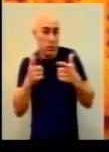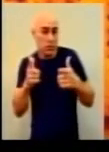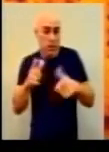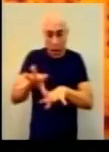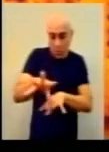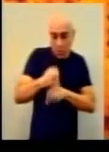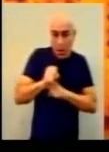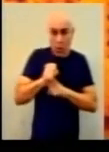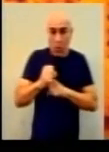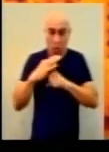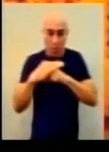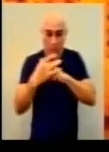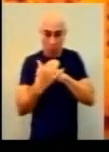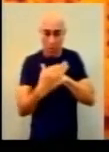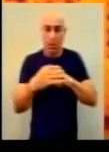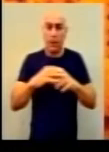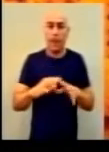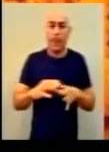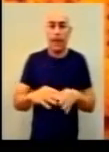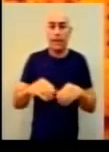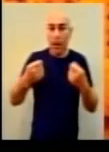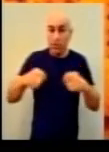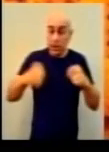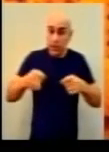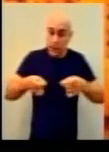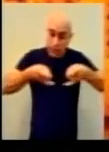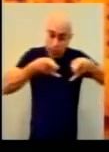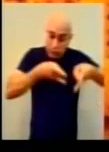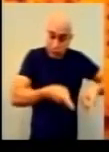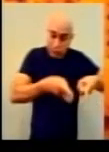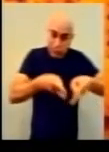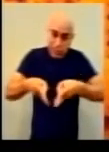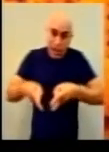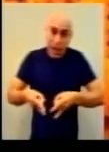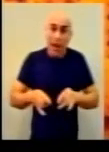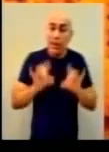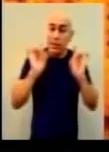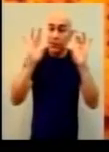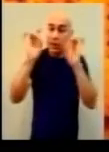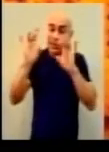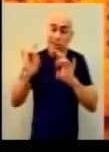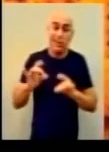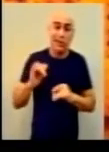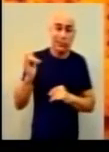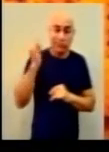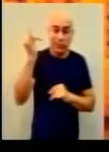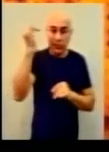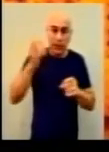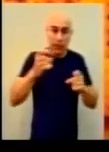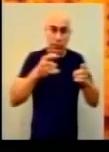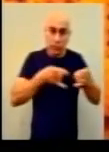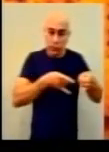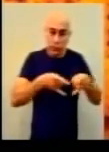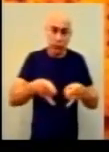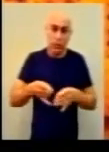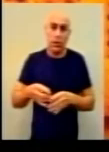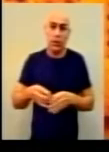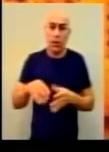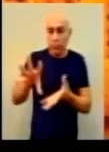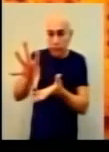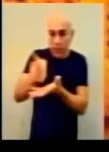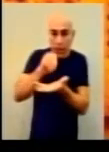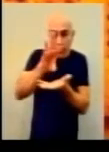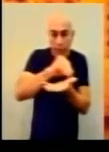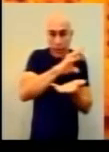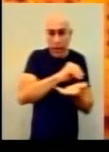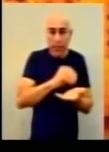coronavírus, né, o leito de UTI, ele precisa ser aquele leito específico para Covid ou não, né? Então, essa situação o Estado, né, que é quem